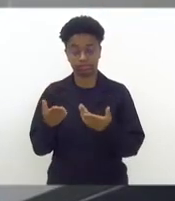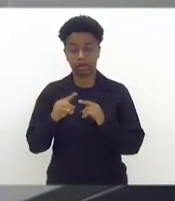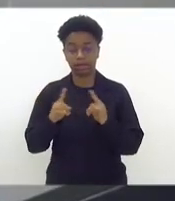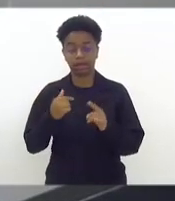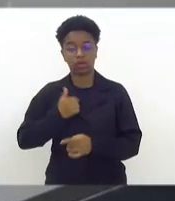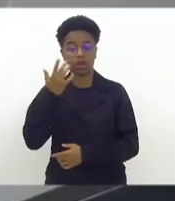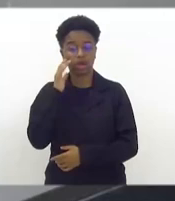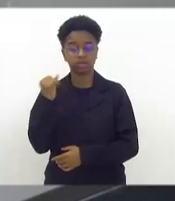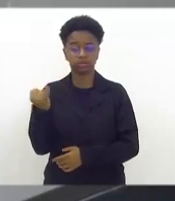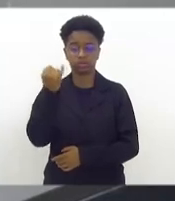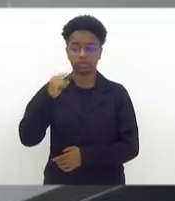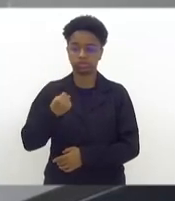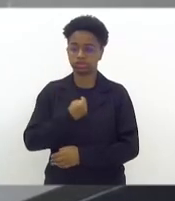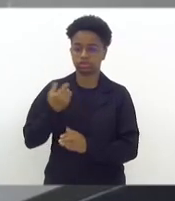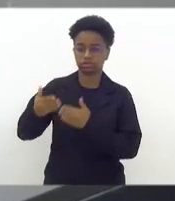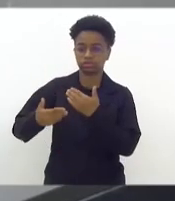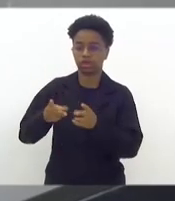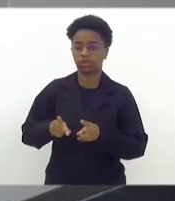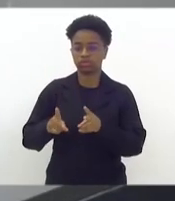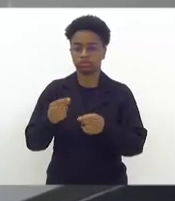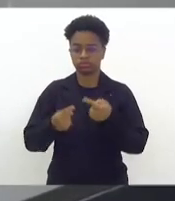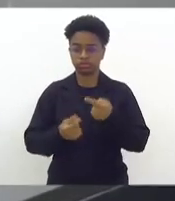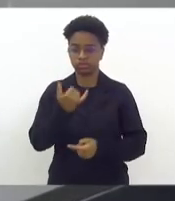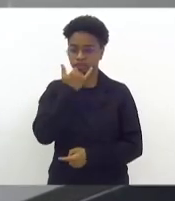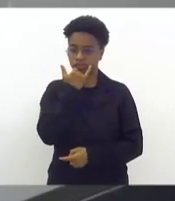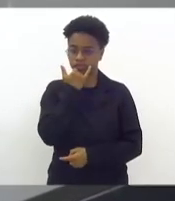importante avançarmos nessa discussão. Desculpe